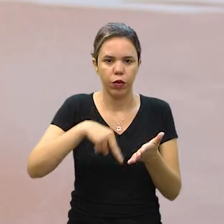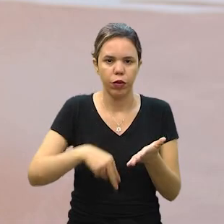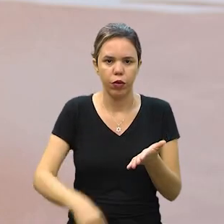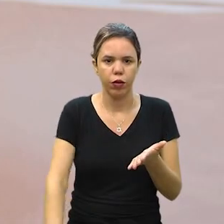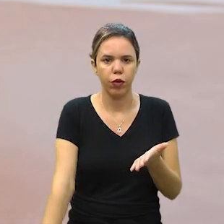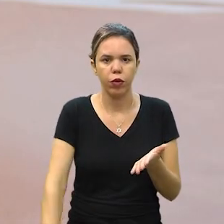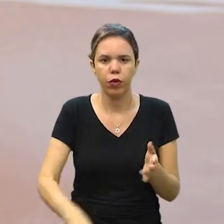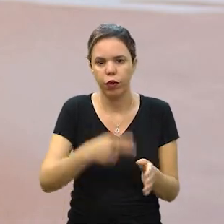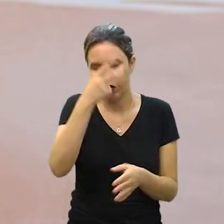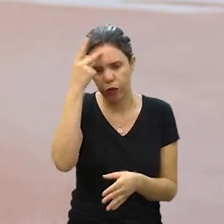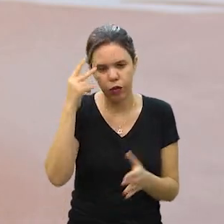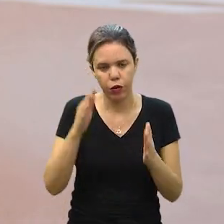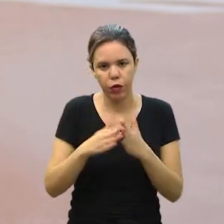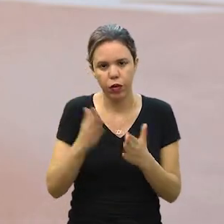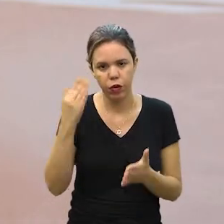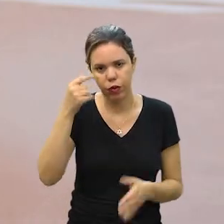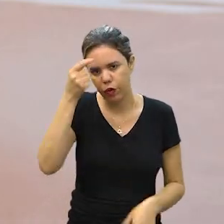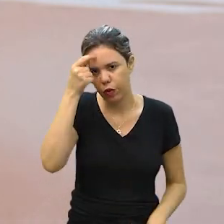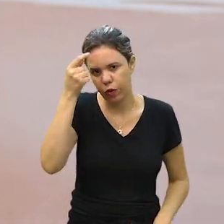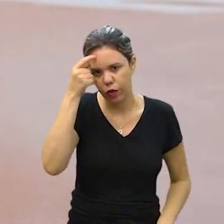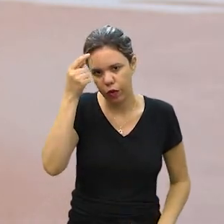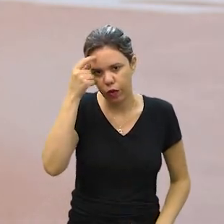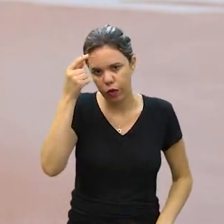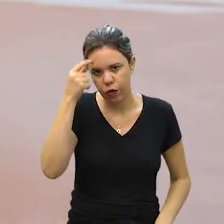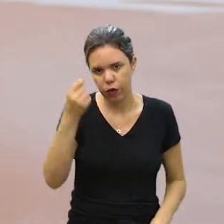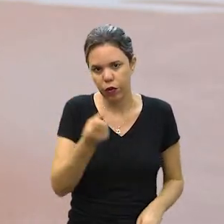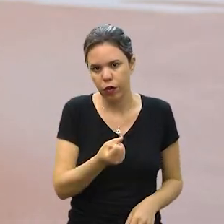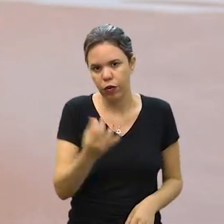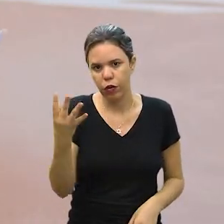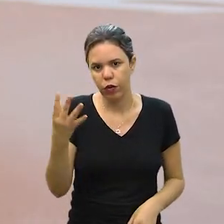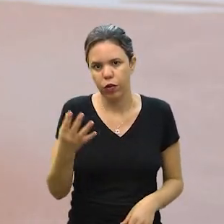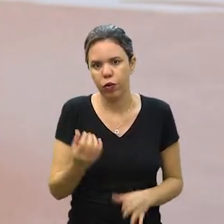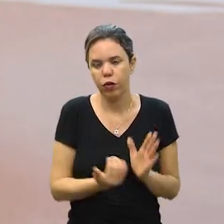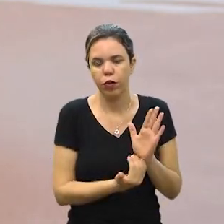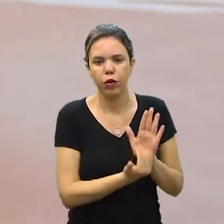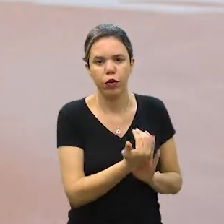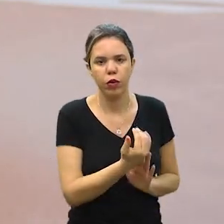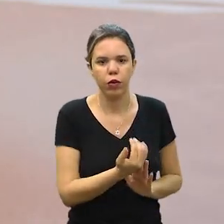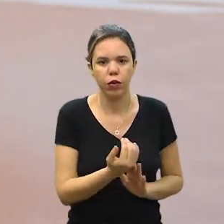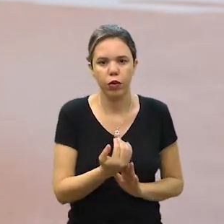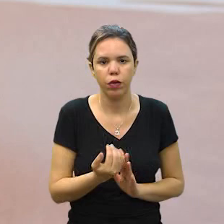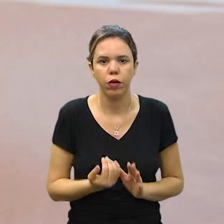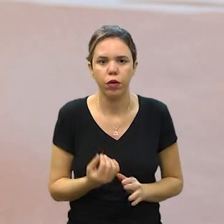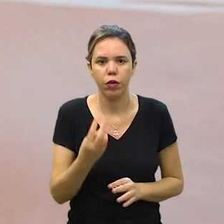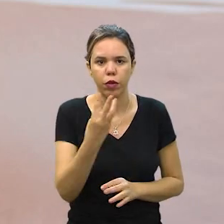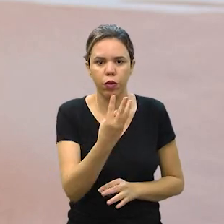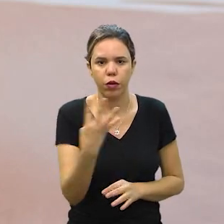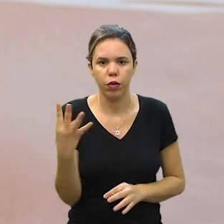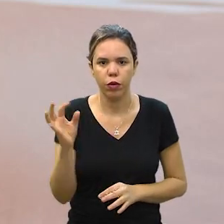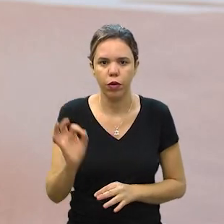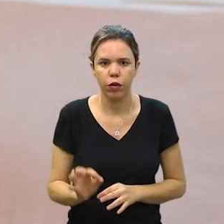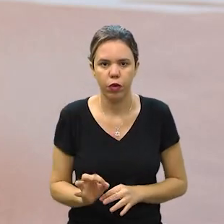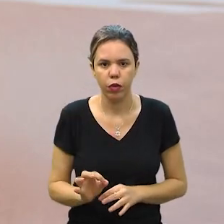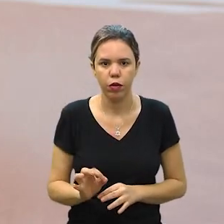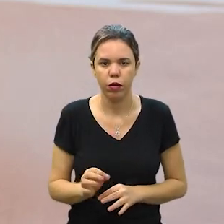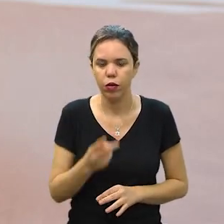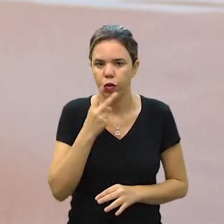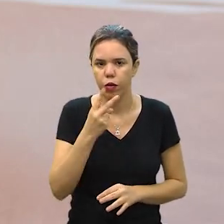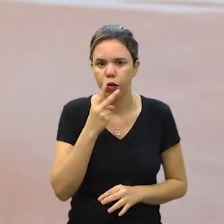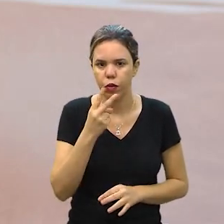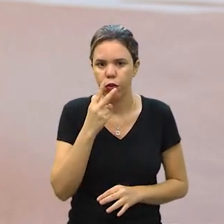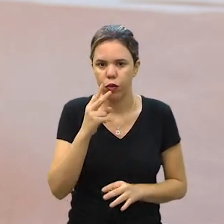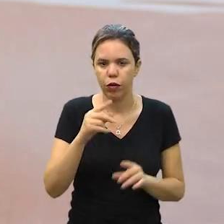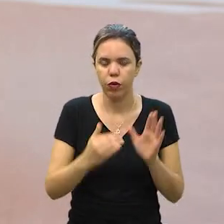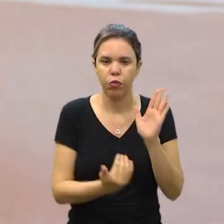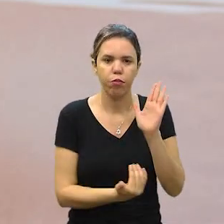ler aqui só para o pessoal de casa ter uma noção do tanto que foi esse aumento. Olha só, 34% dos